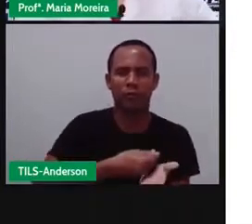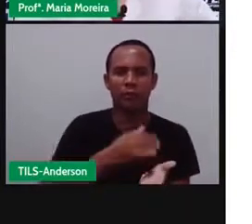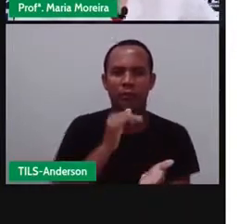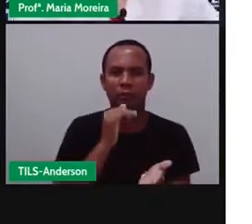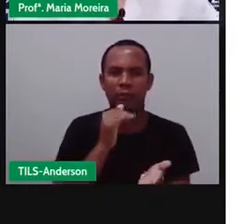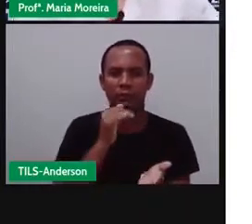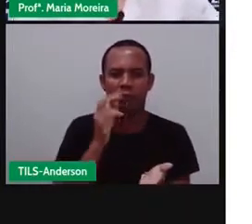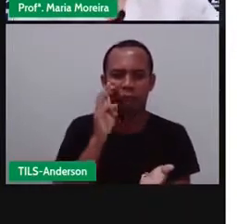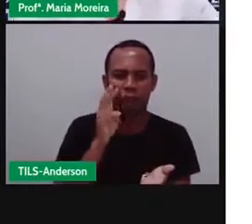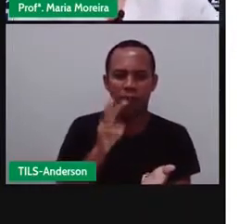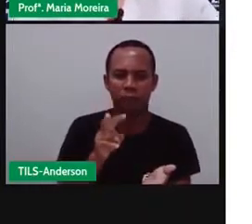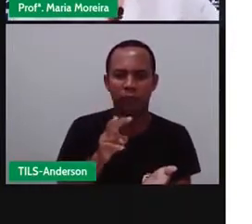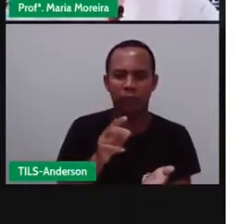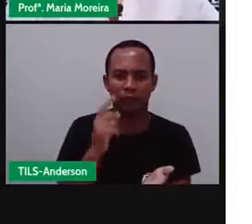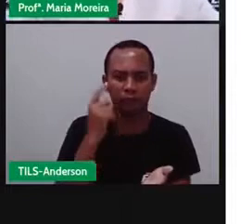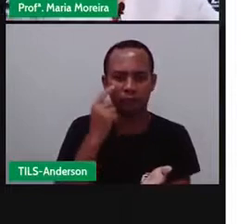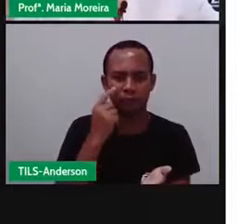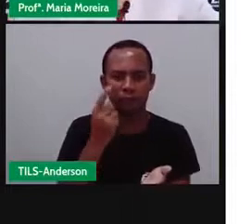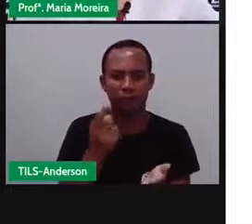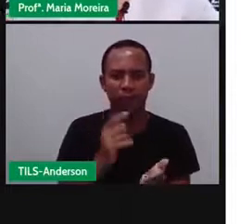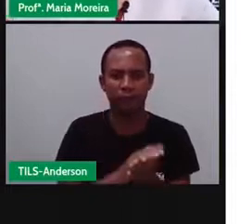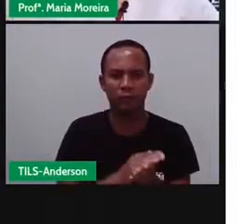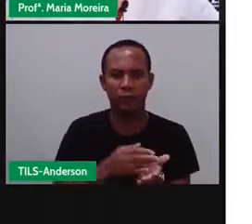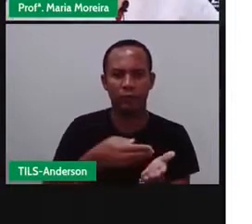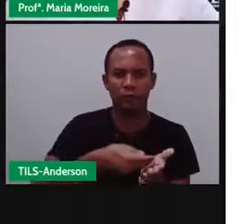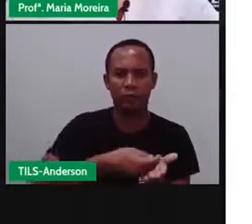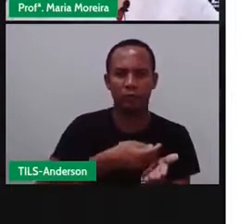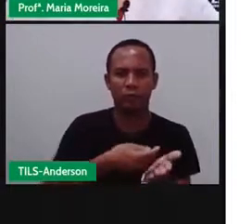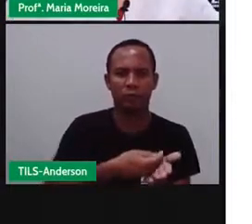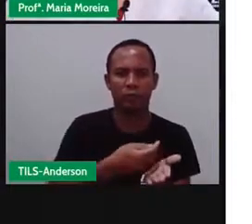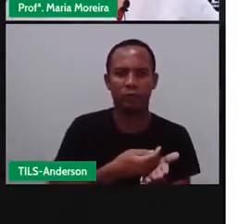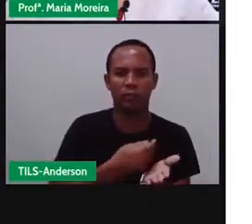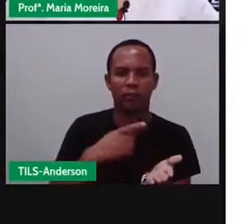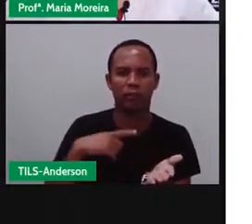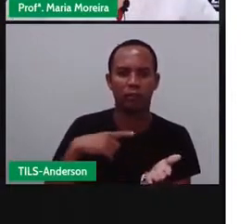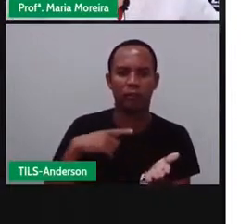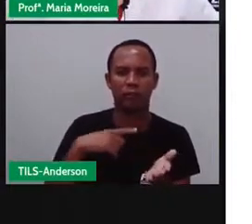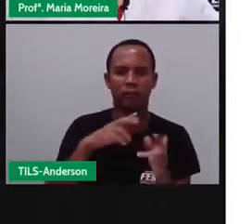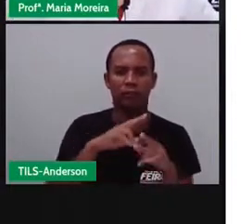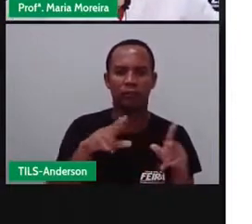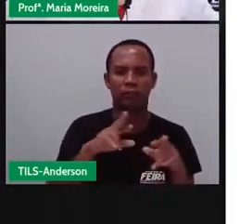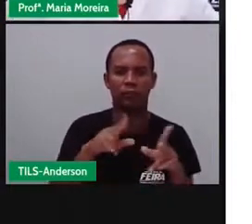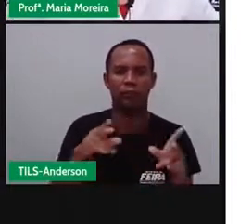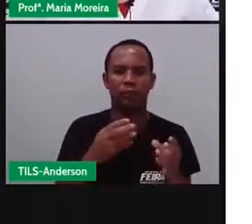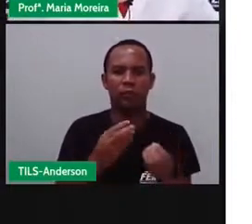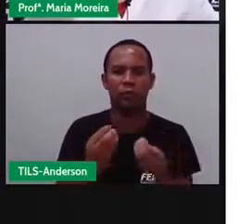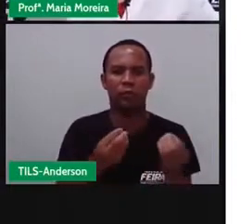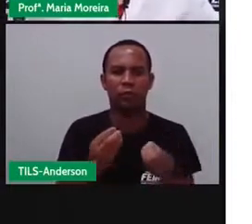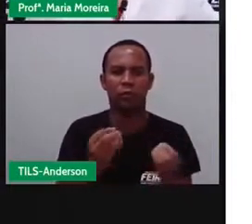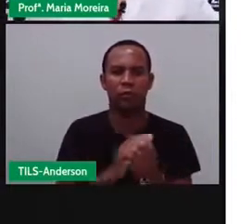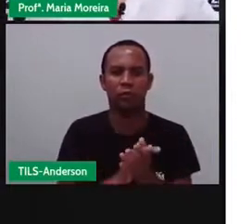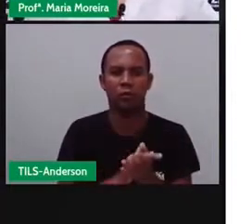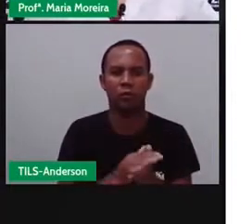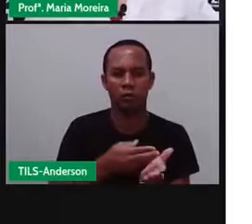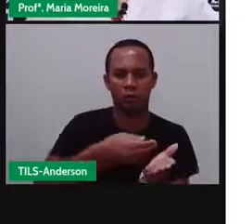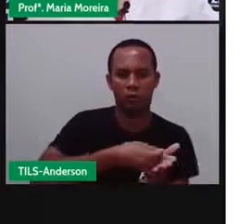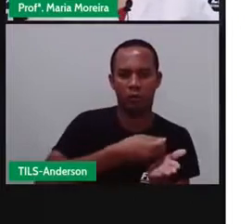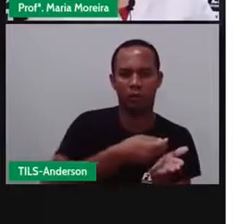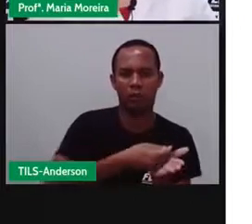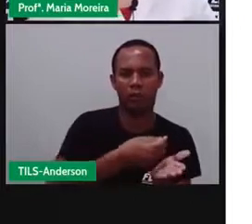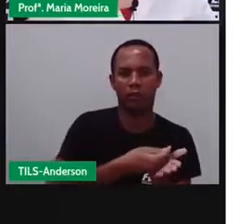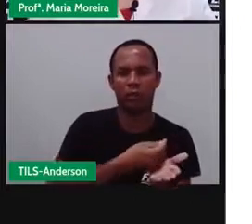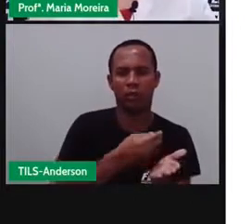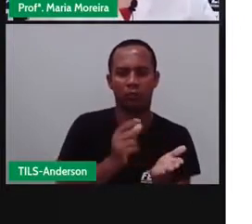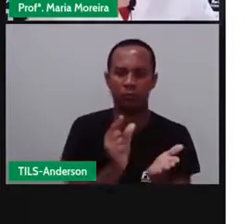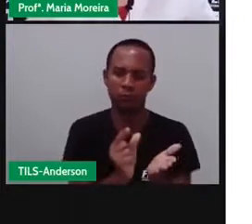olha aí, só vocês olharem em casa. Colher, a gente sabe que existem aí de vários tipos, não é isso? Então, tem a colher de sopa, a